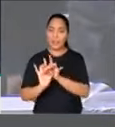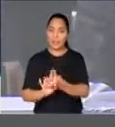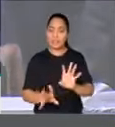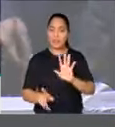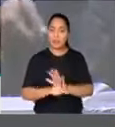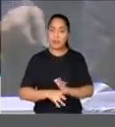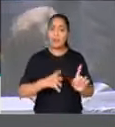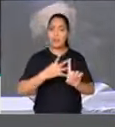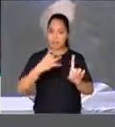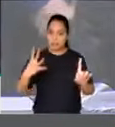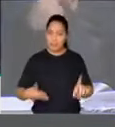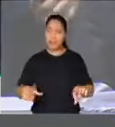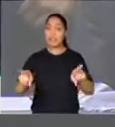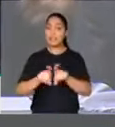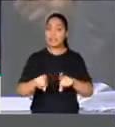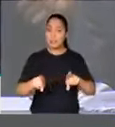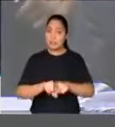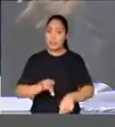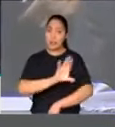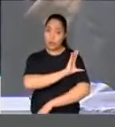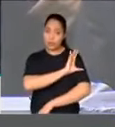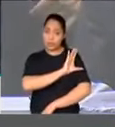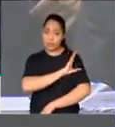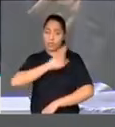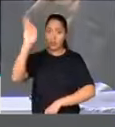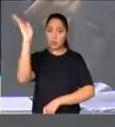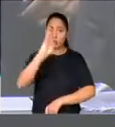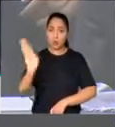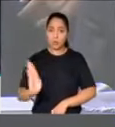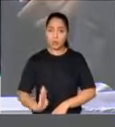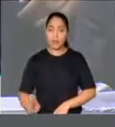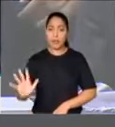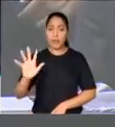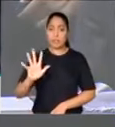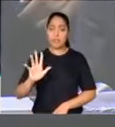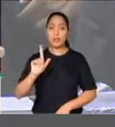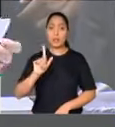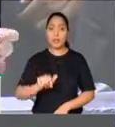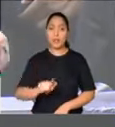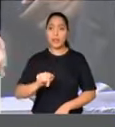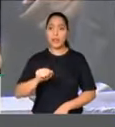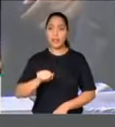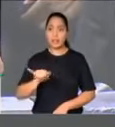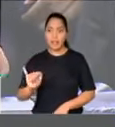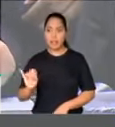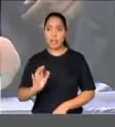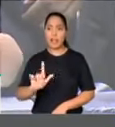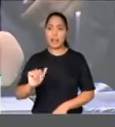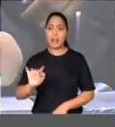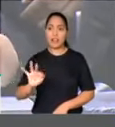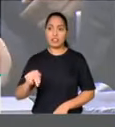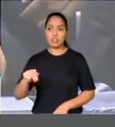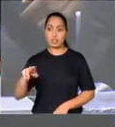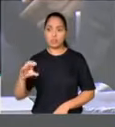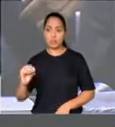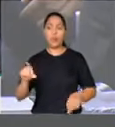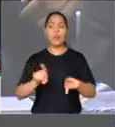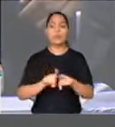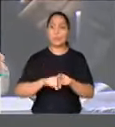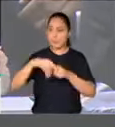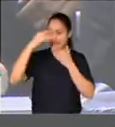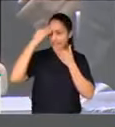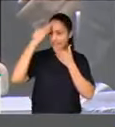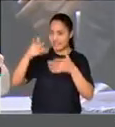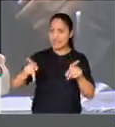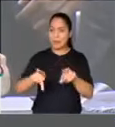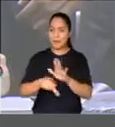LGBTI, coordenador no Brasil da Rede Gay Latino. Agradecer a presença